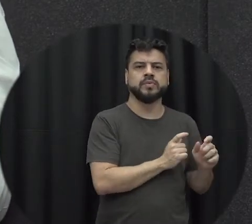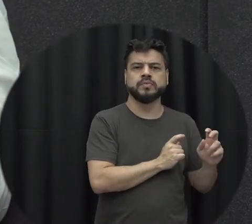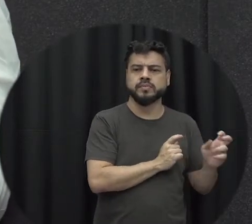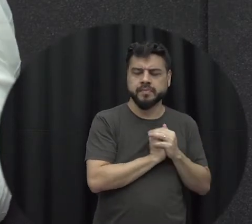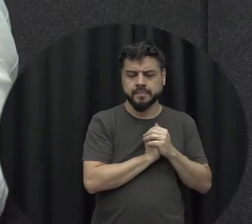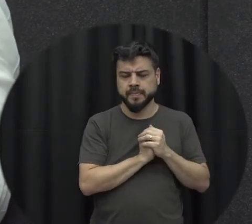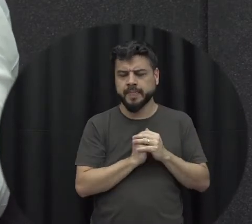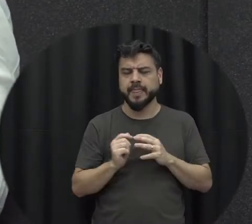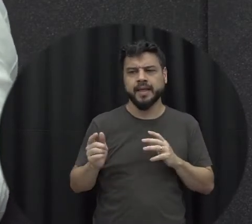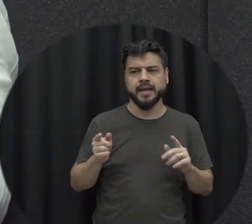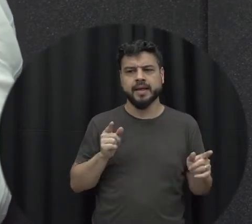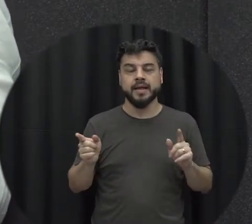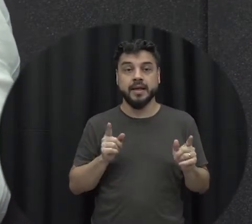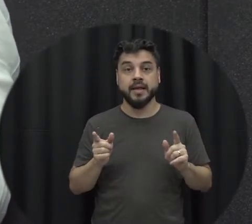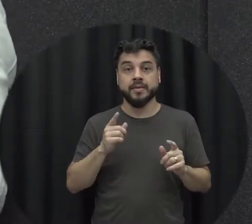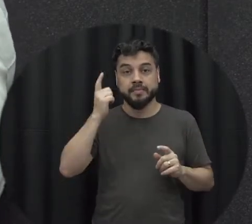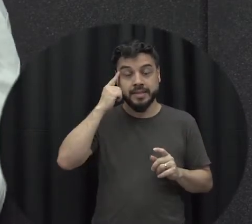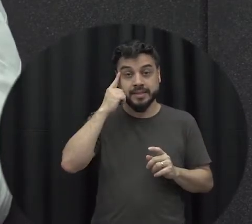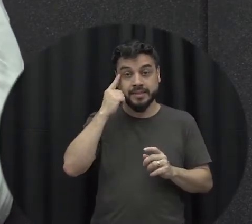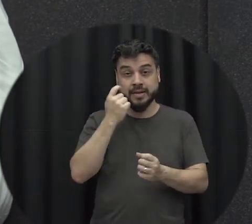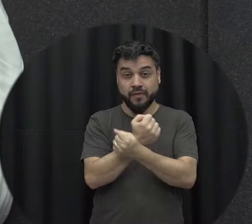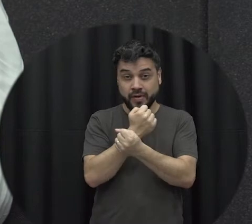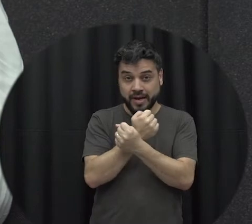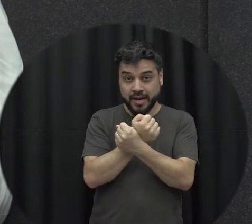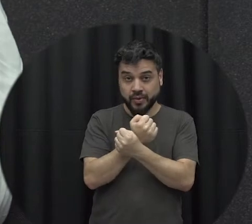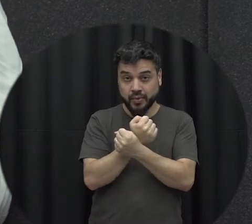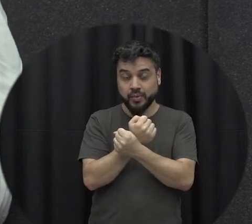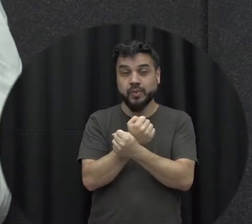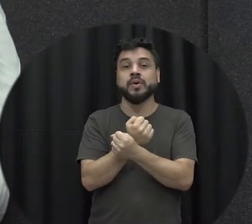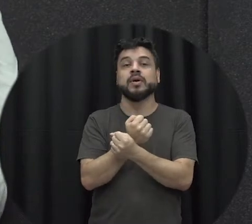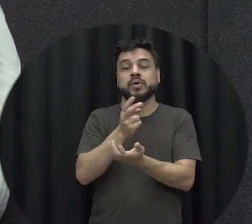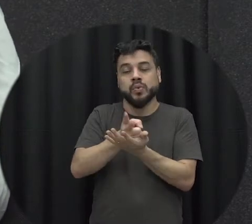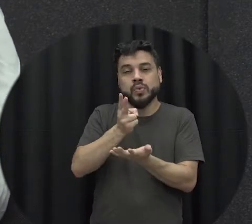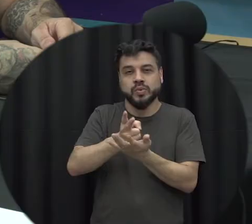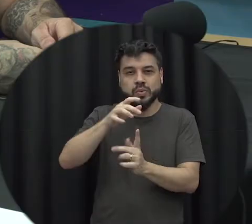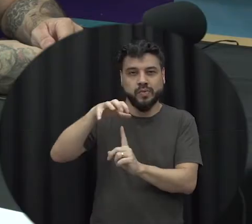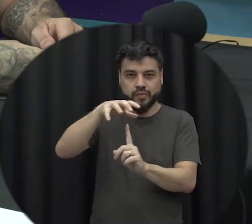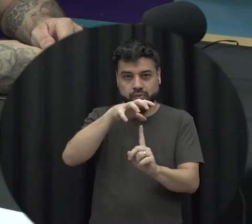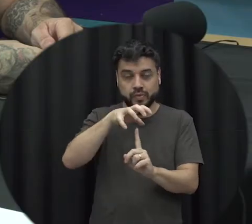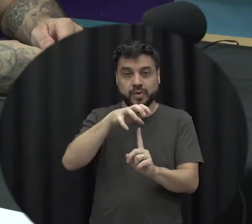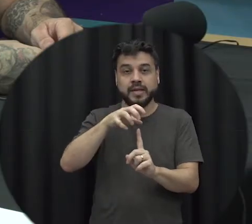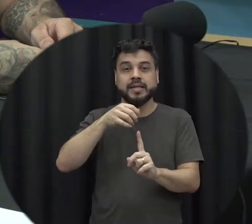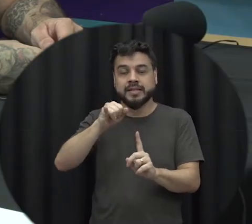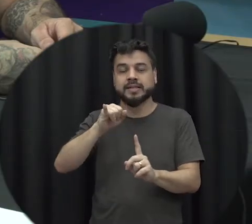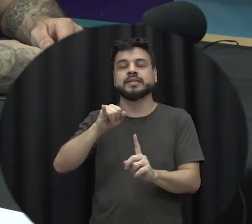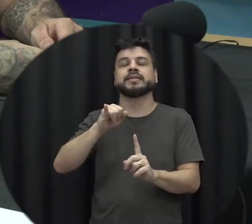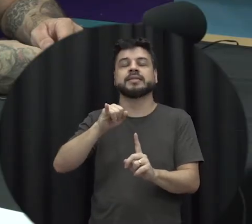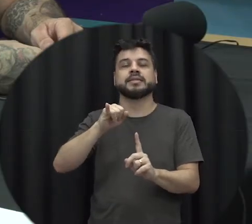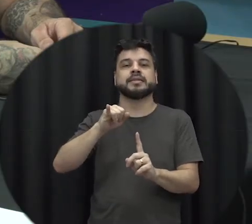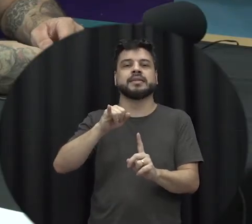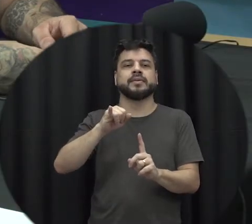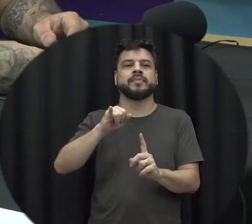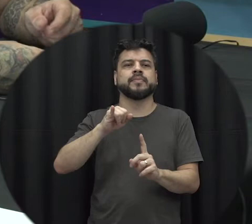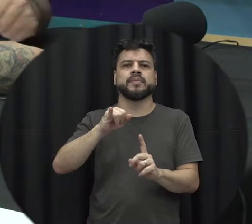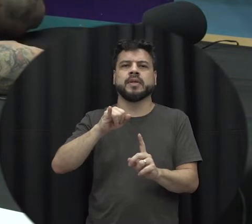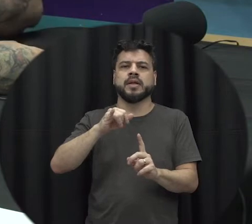que, adicionando agrotóxico, ele permanece. E quanto mais agrotóxico a gente colocava, mais esse